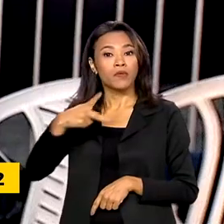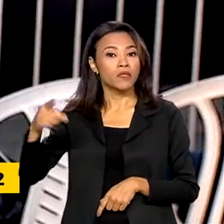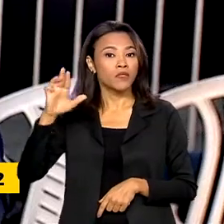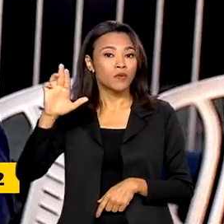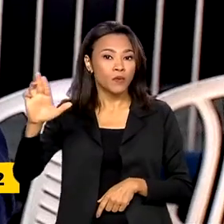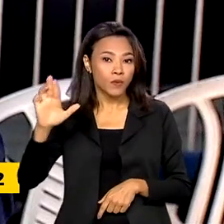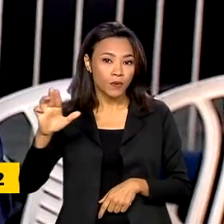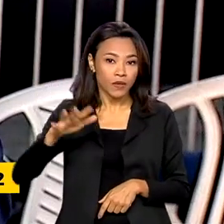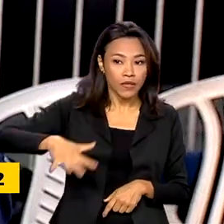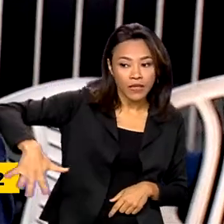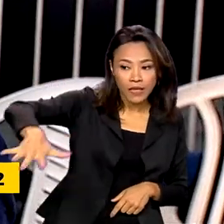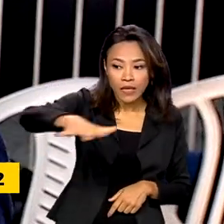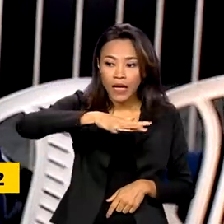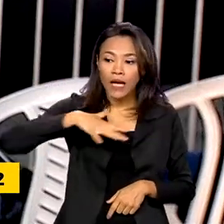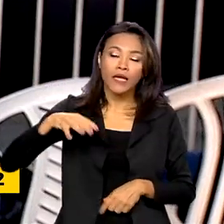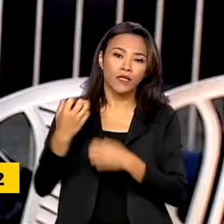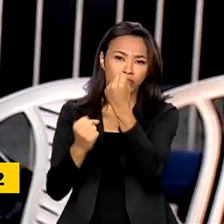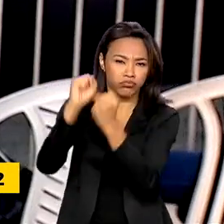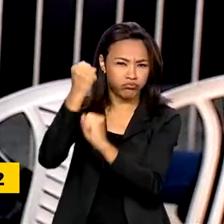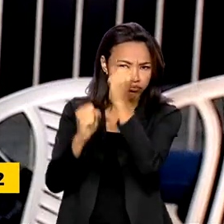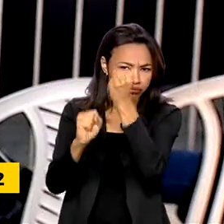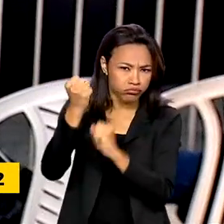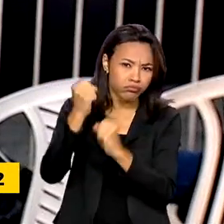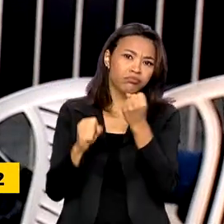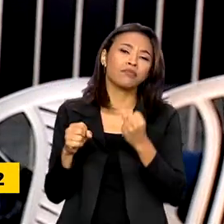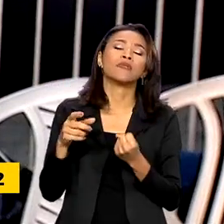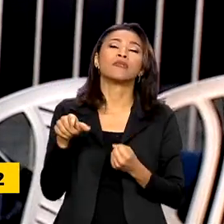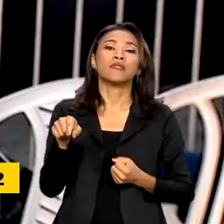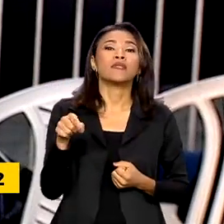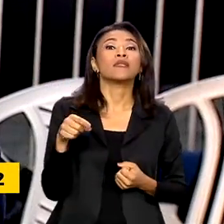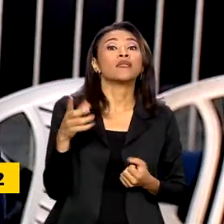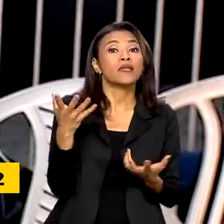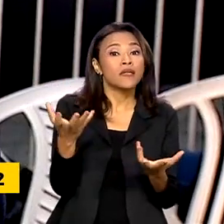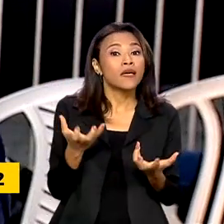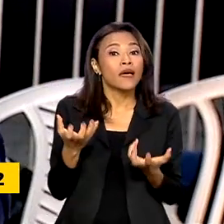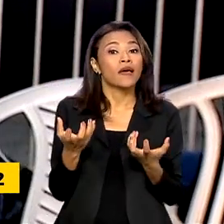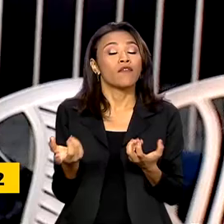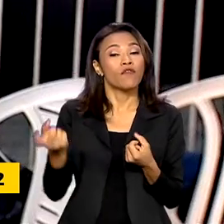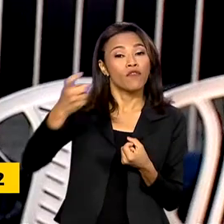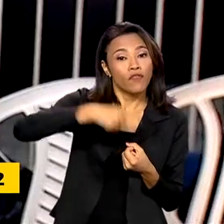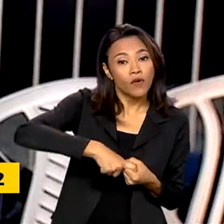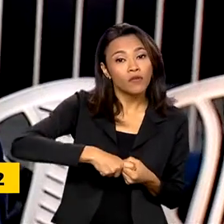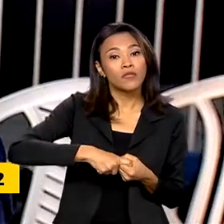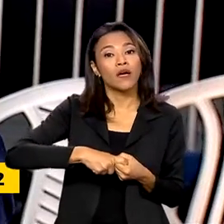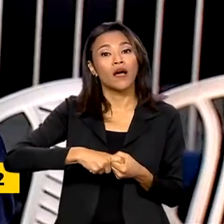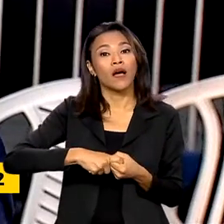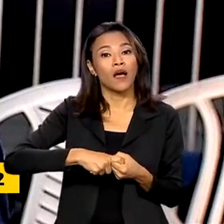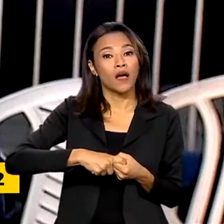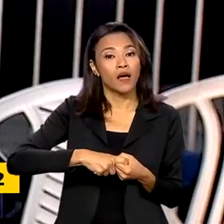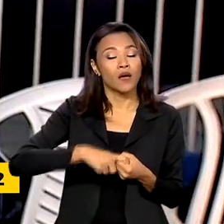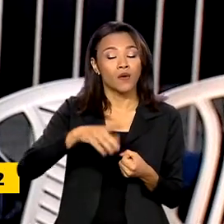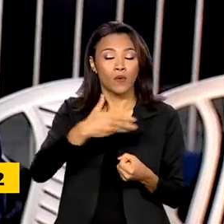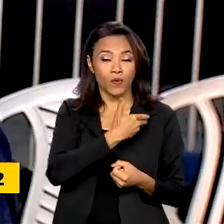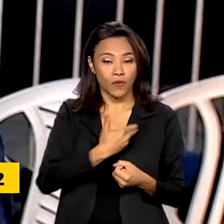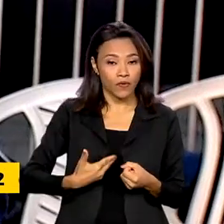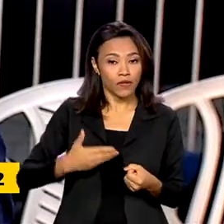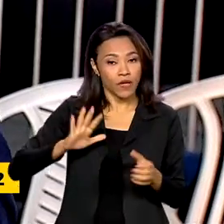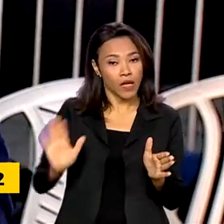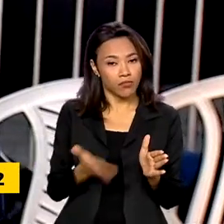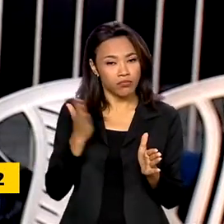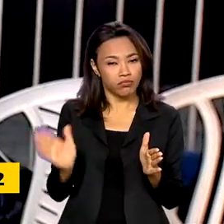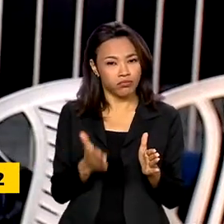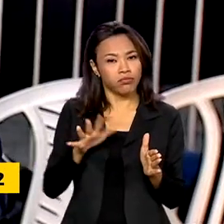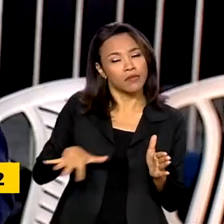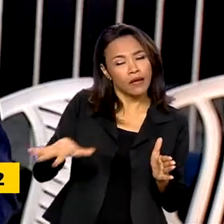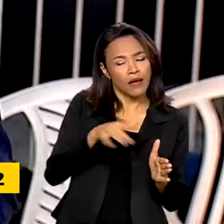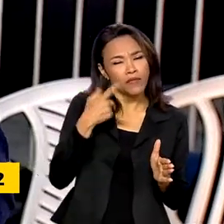Pernambuco. Ele disse que o governo está empenhado em retomar o sistema produtivo do setor. Vamos